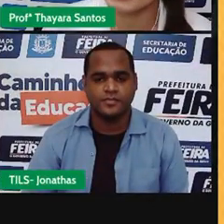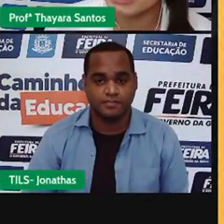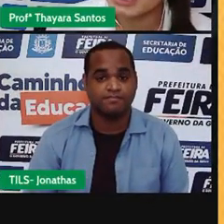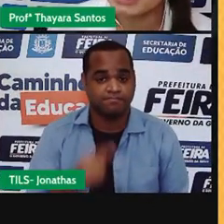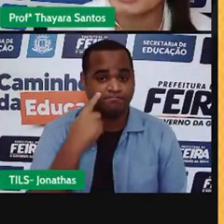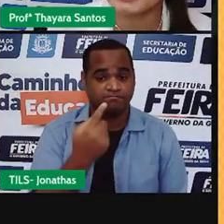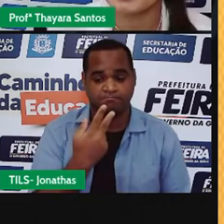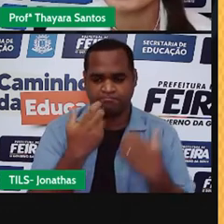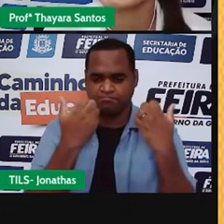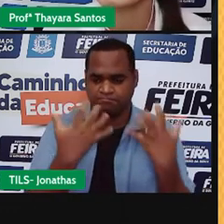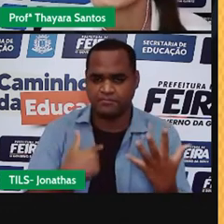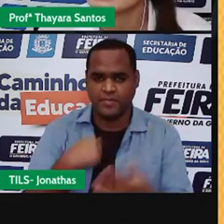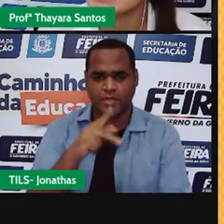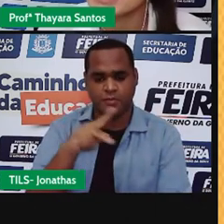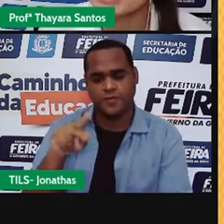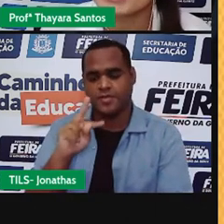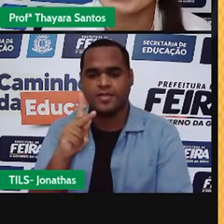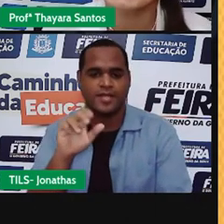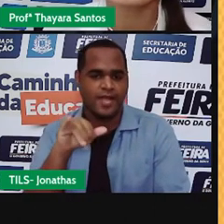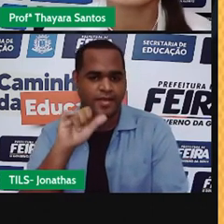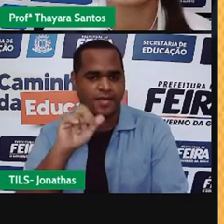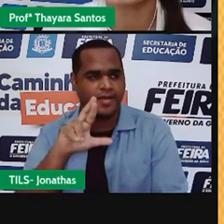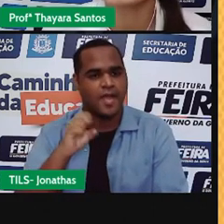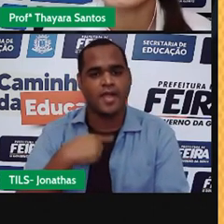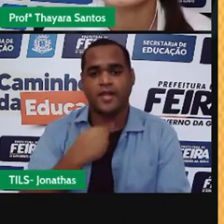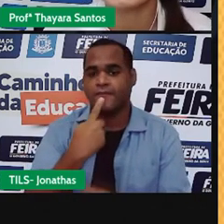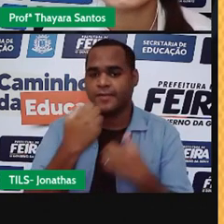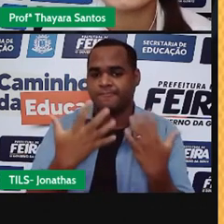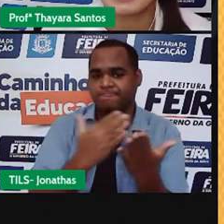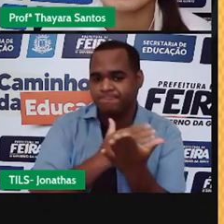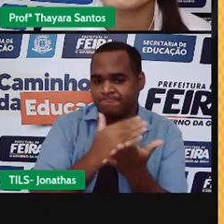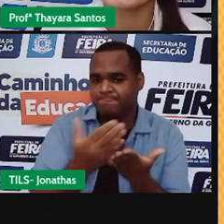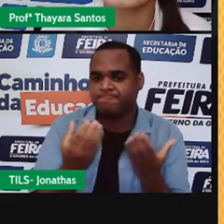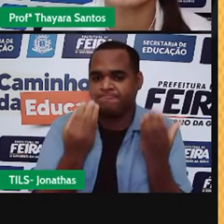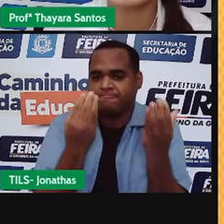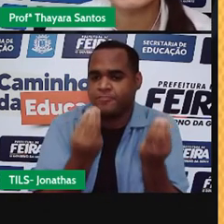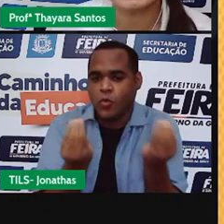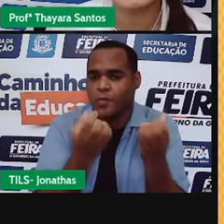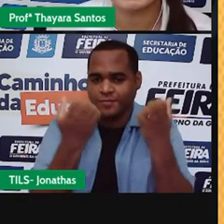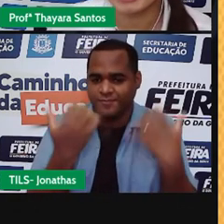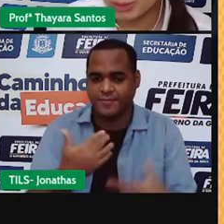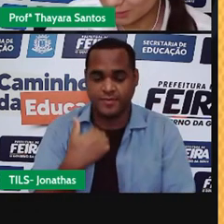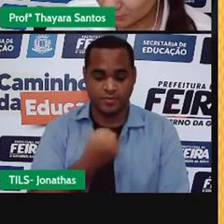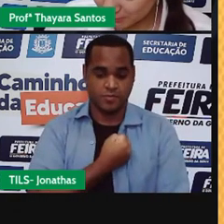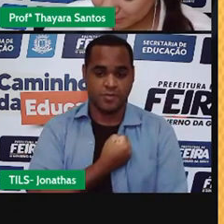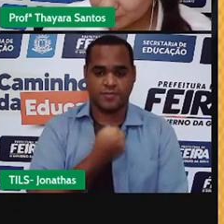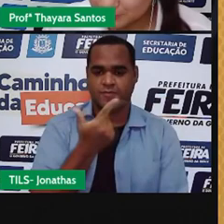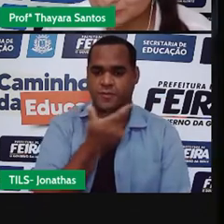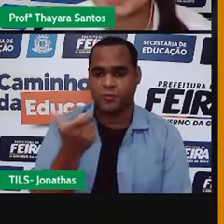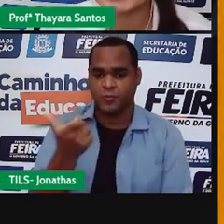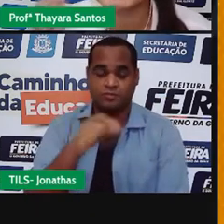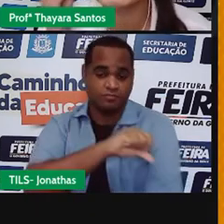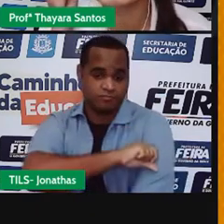Como eu já falei, eu sou a professora Tayara Santos e vamos iniciar agora a nossa aula de número 21 do nono ano.